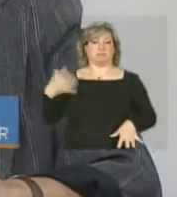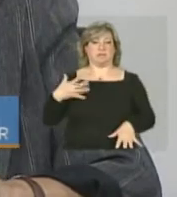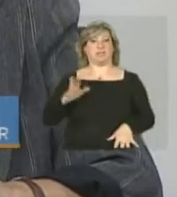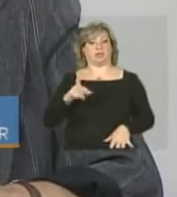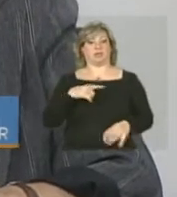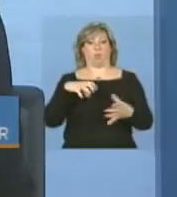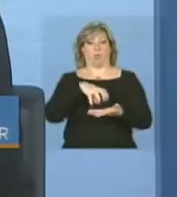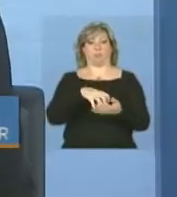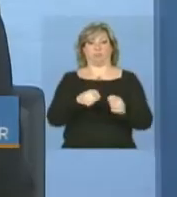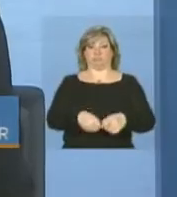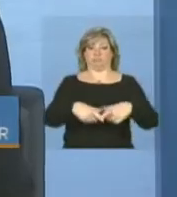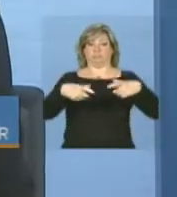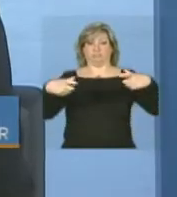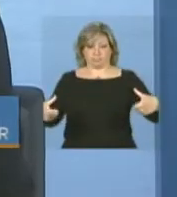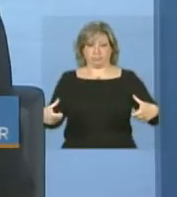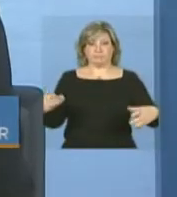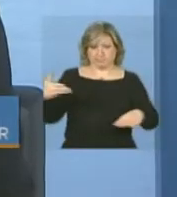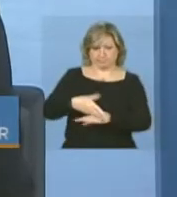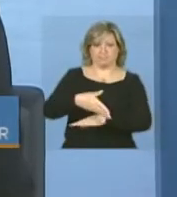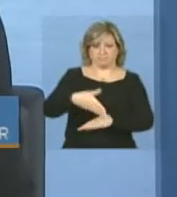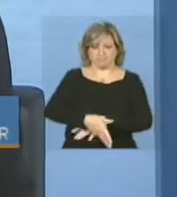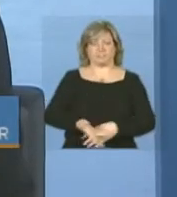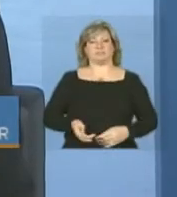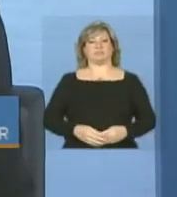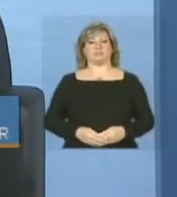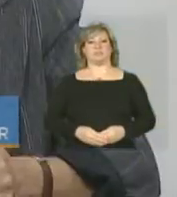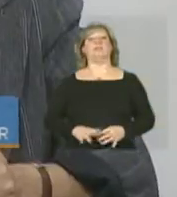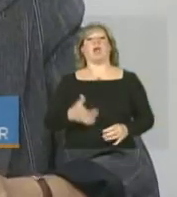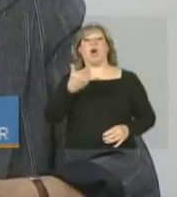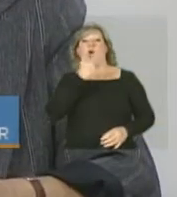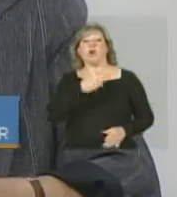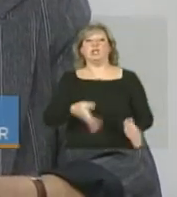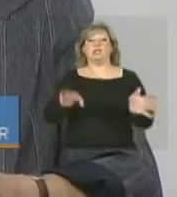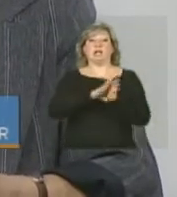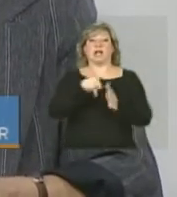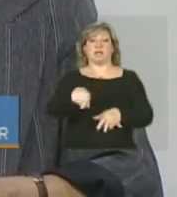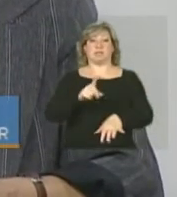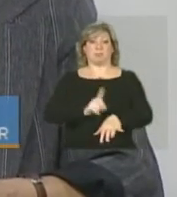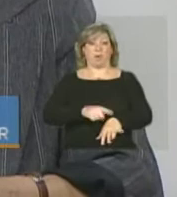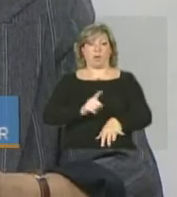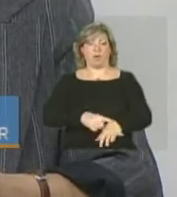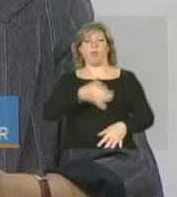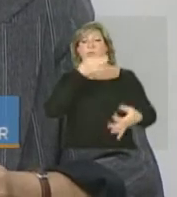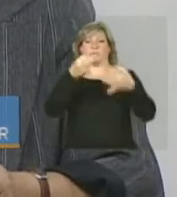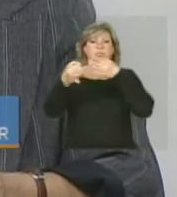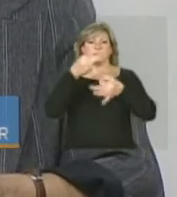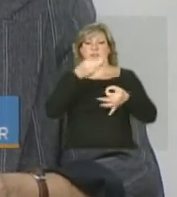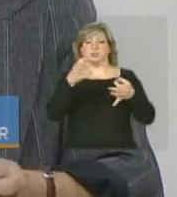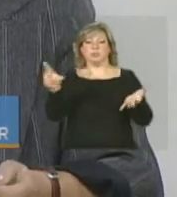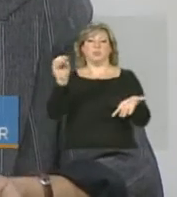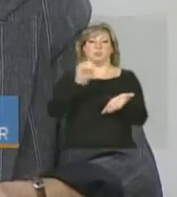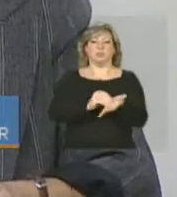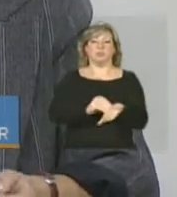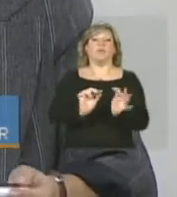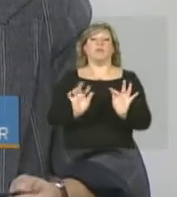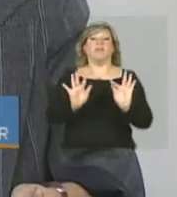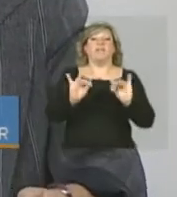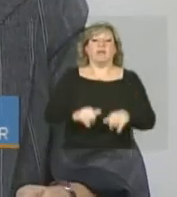um grupo maior de participantes. E chegaremos, nesse momento, às proposições finais de cada